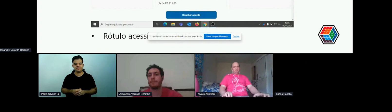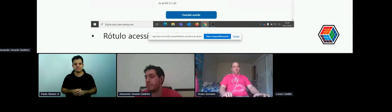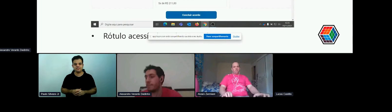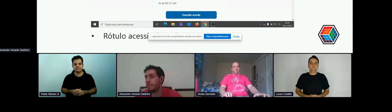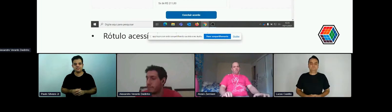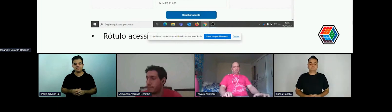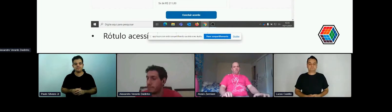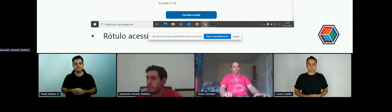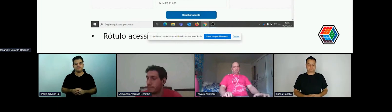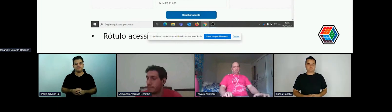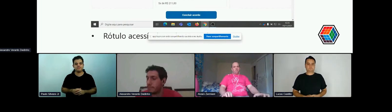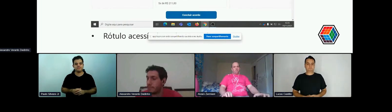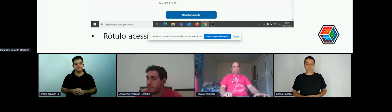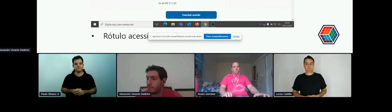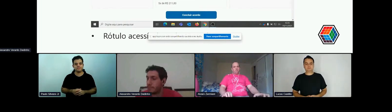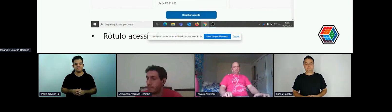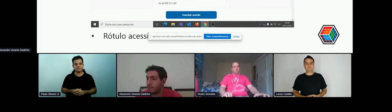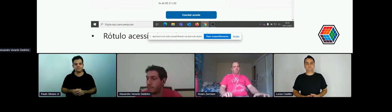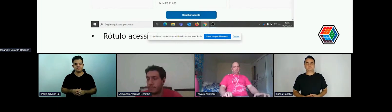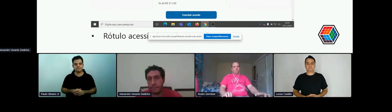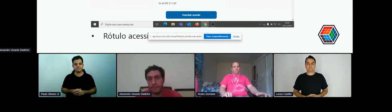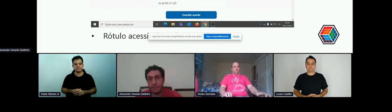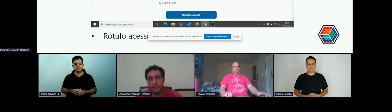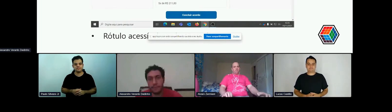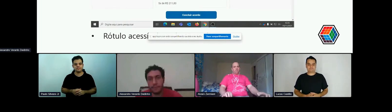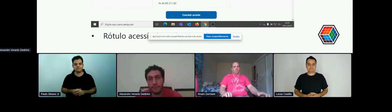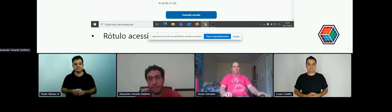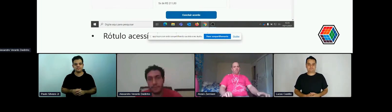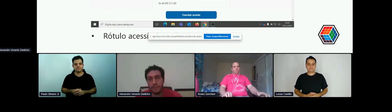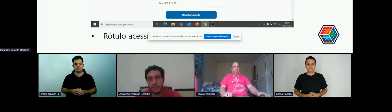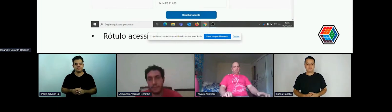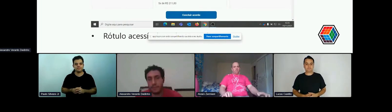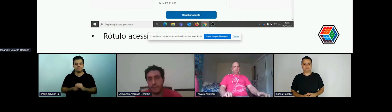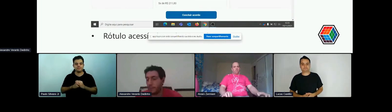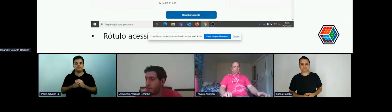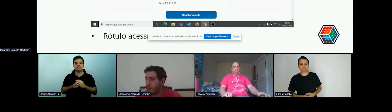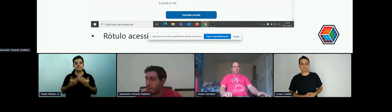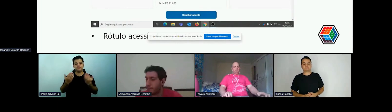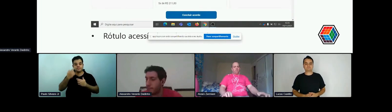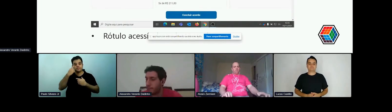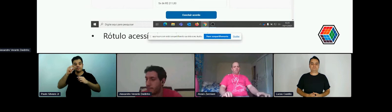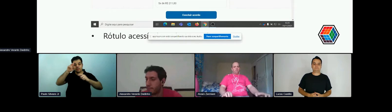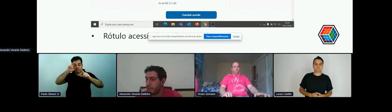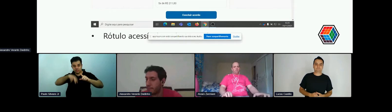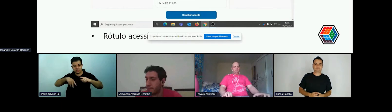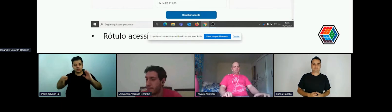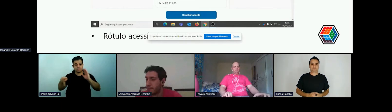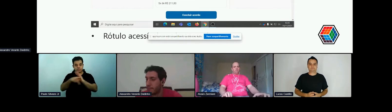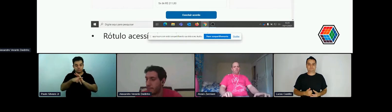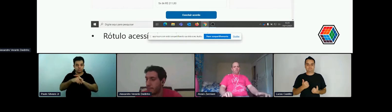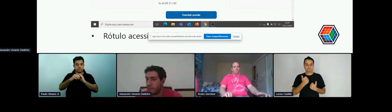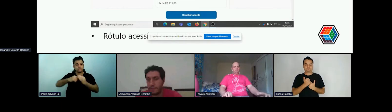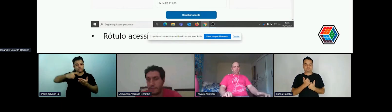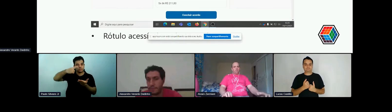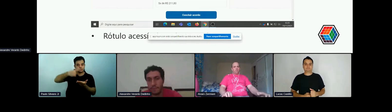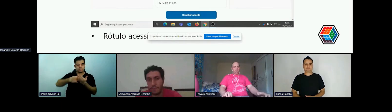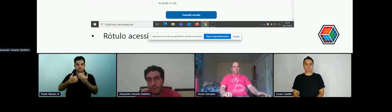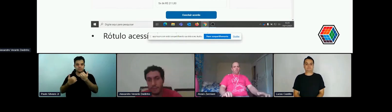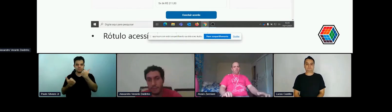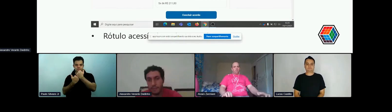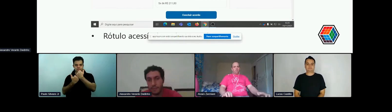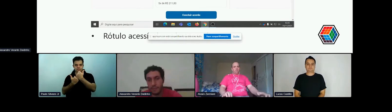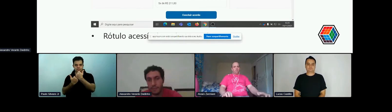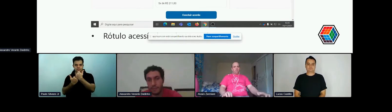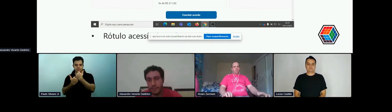Negociar. Bom, estamos aqui na tela de revisão do acordo e nessa tela a gente tinha dois botões